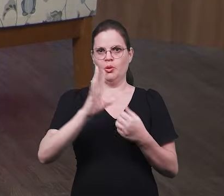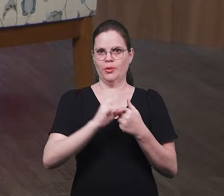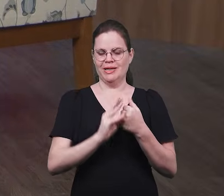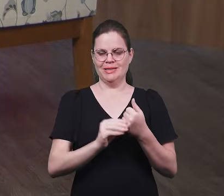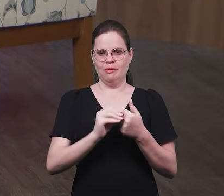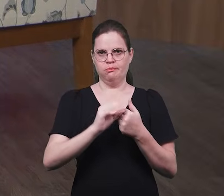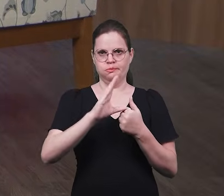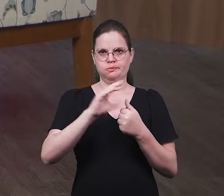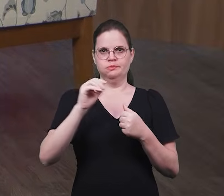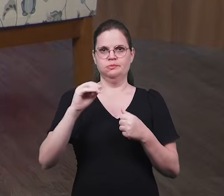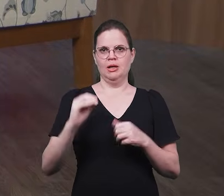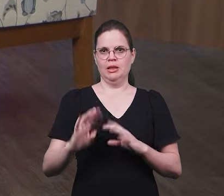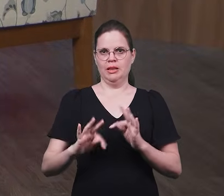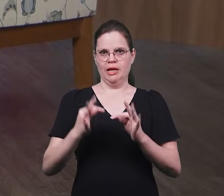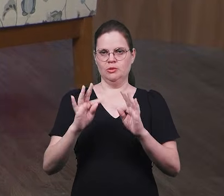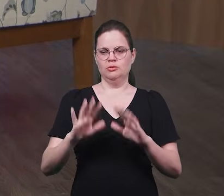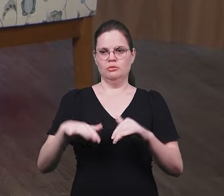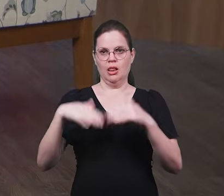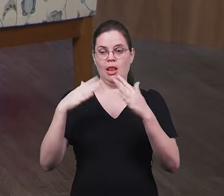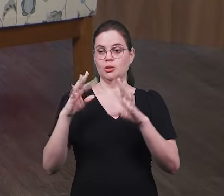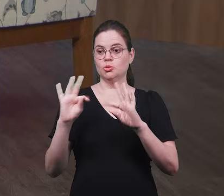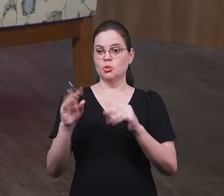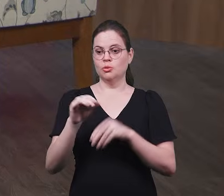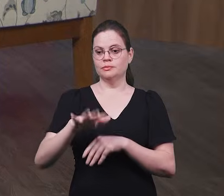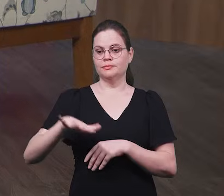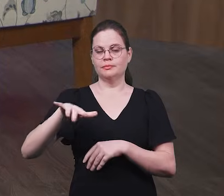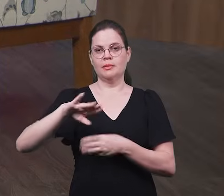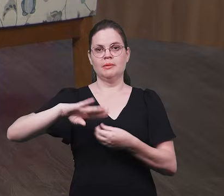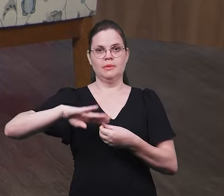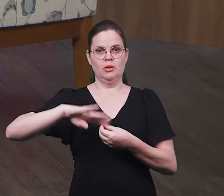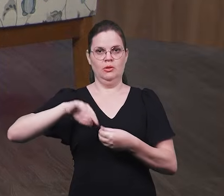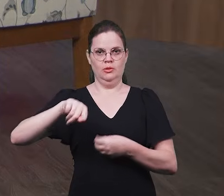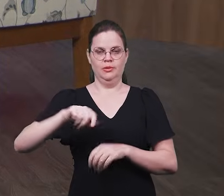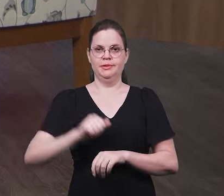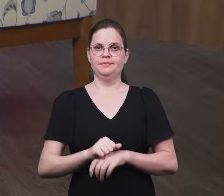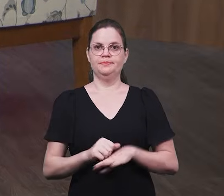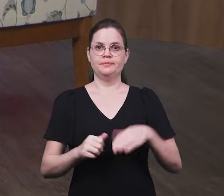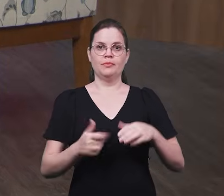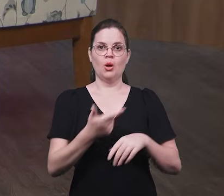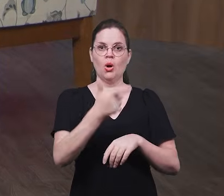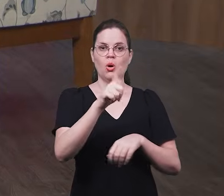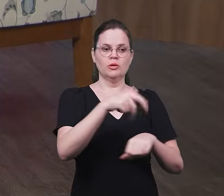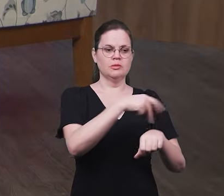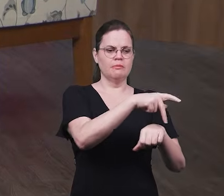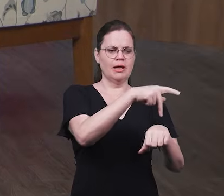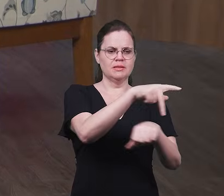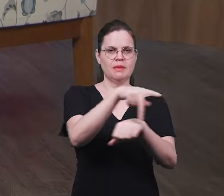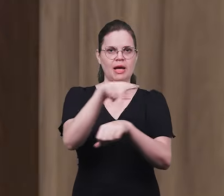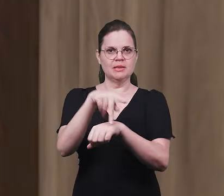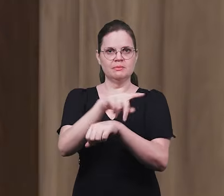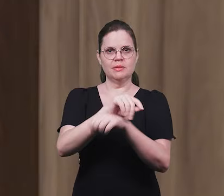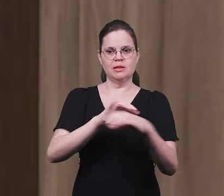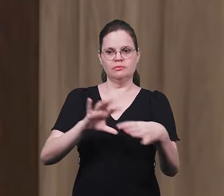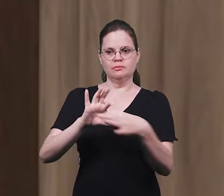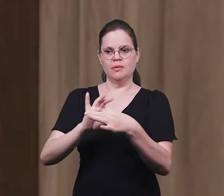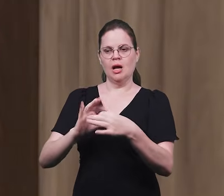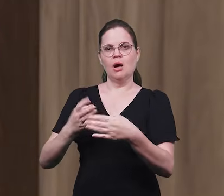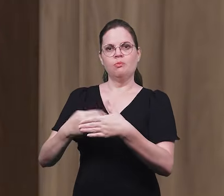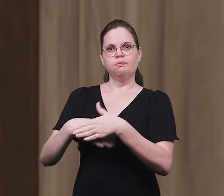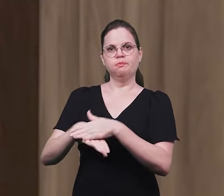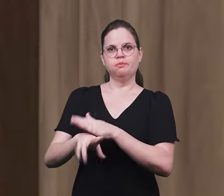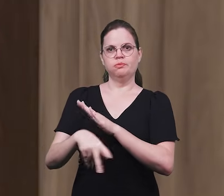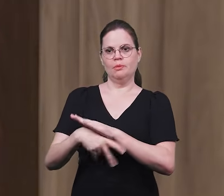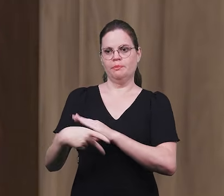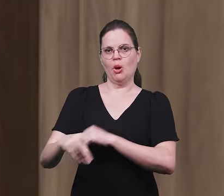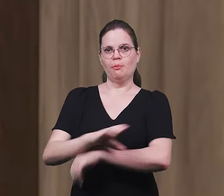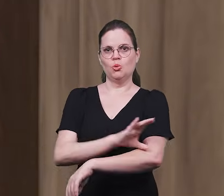poder. Então, no entender de Nabucodonosor, todas as outras nações deveriam se adaptar aos